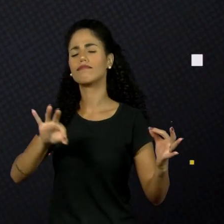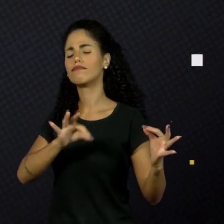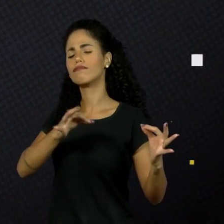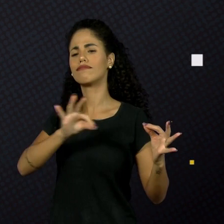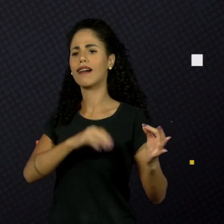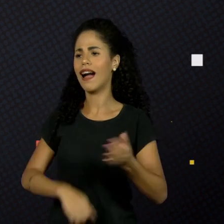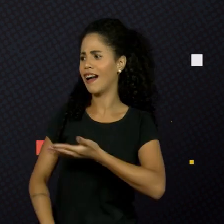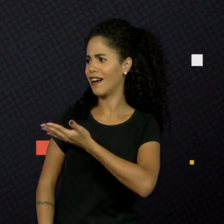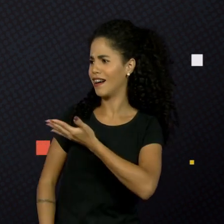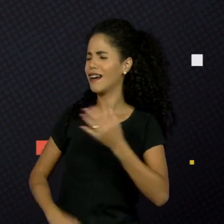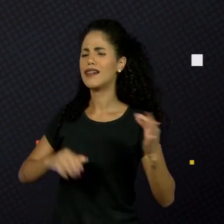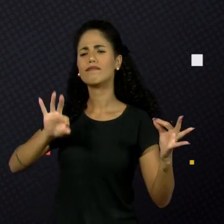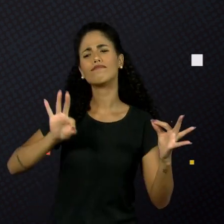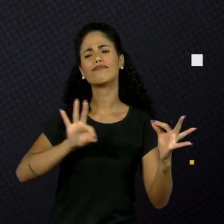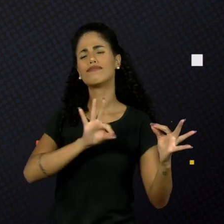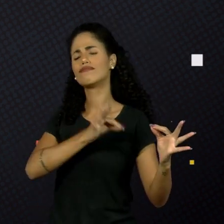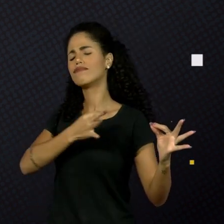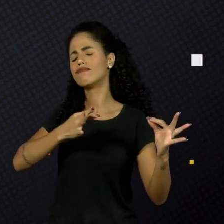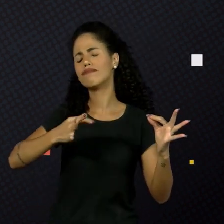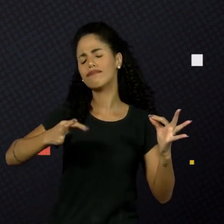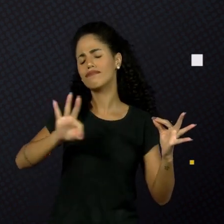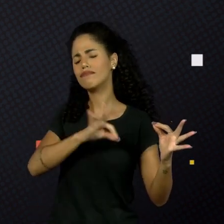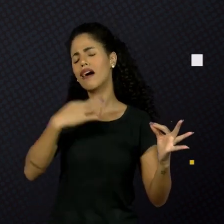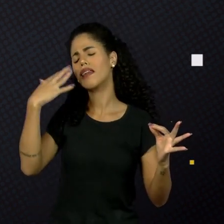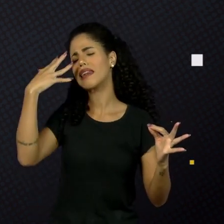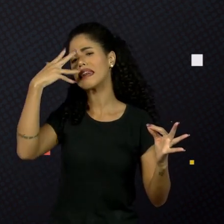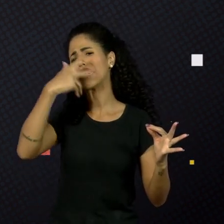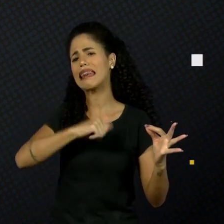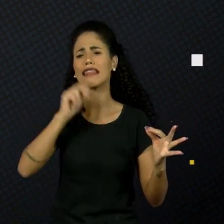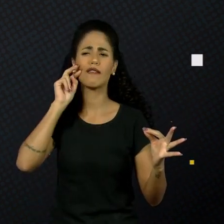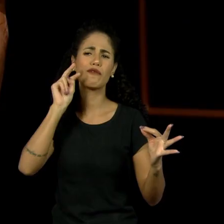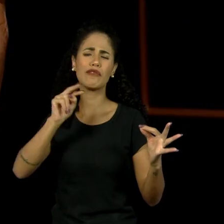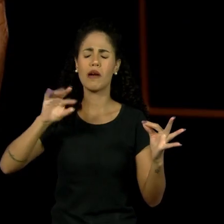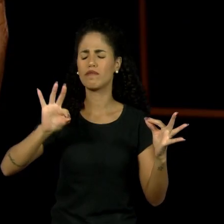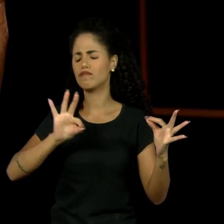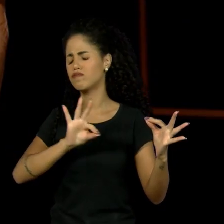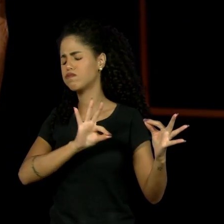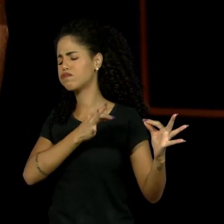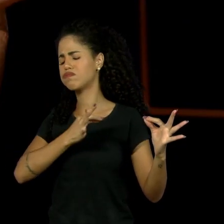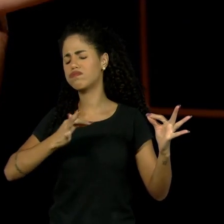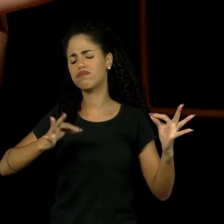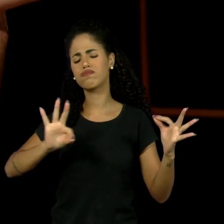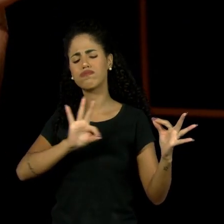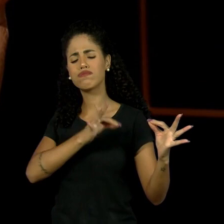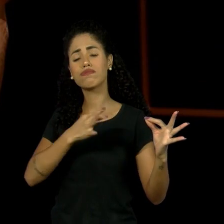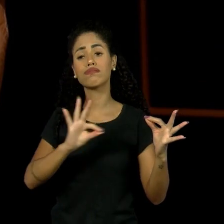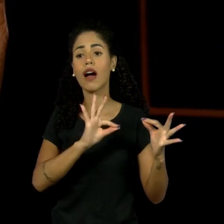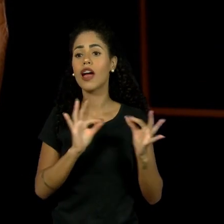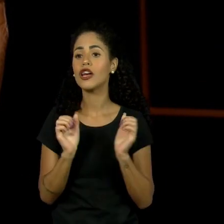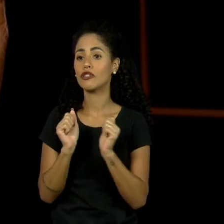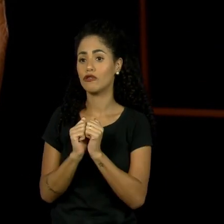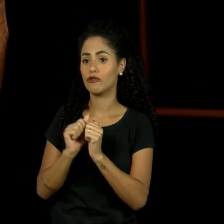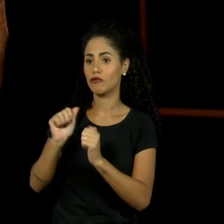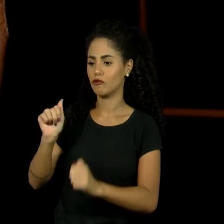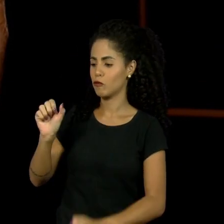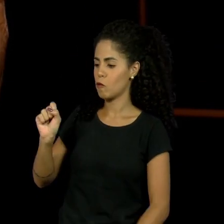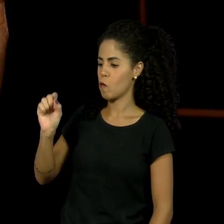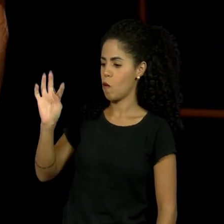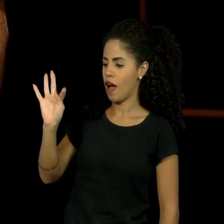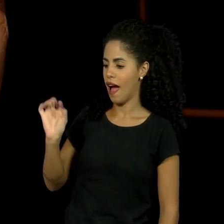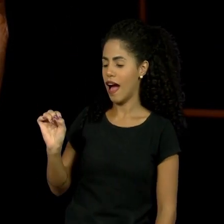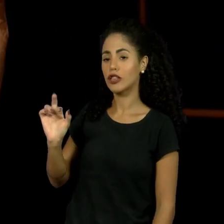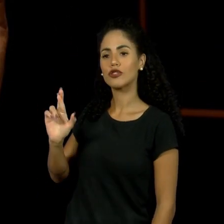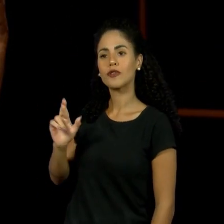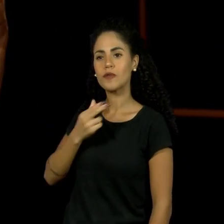assim escorre, né? Lágrimas do violino do Fernando. E o Piazzolla foi, naquele dia,